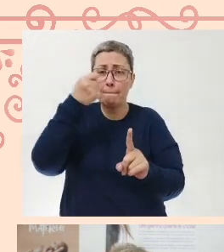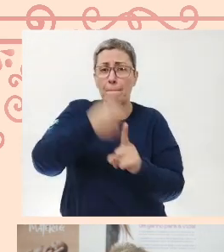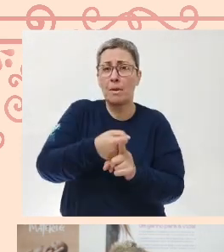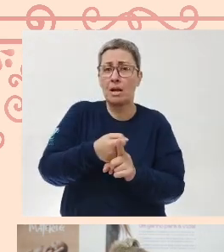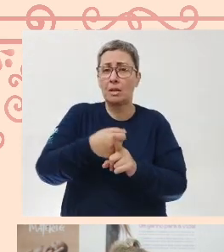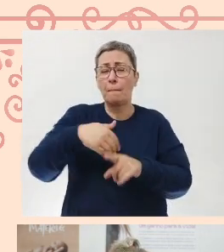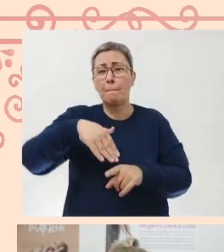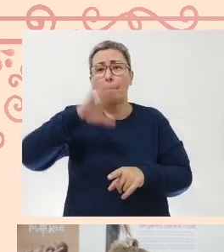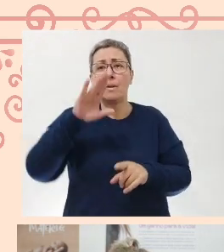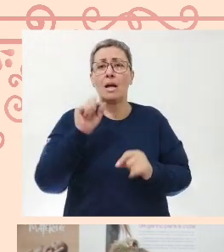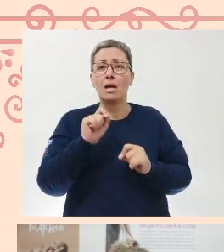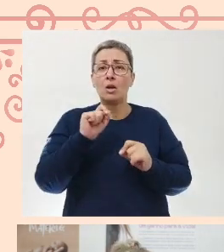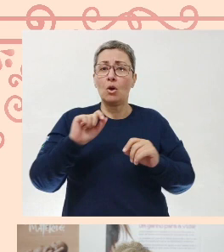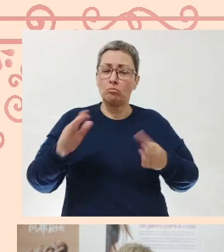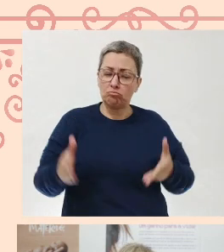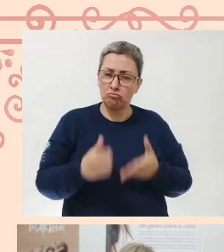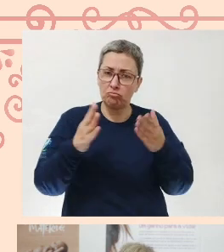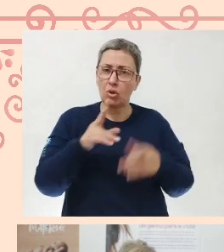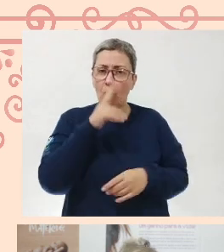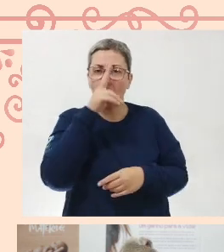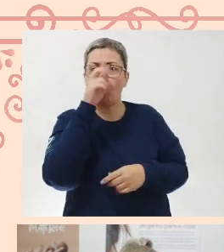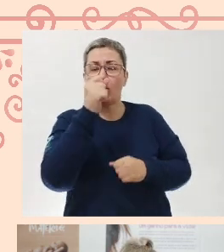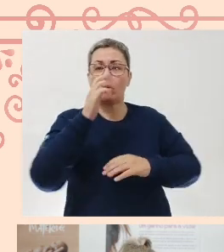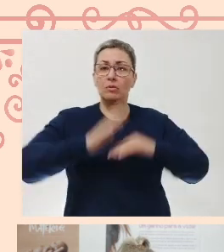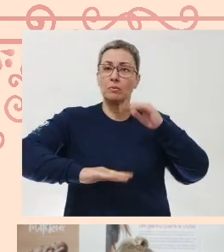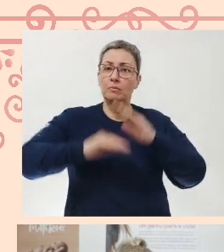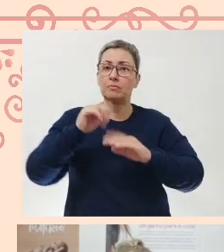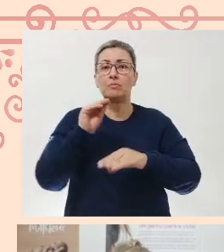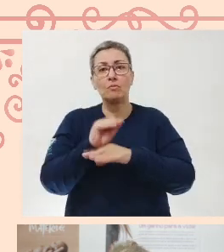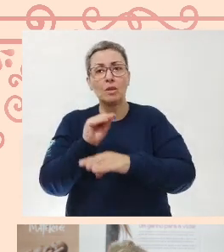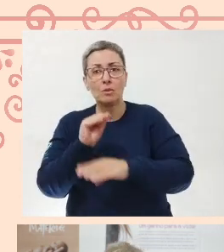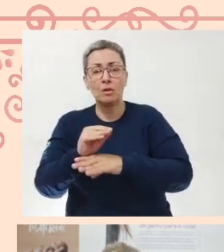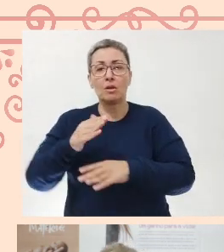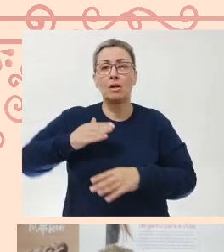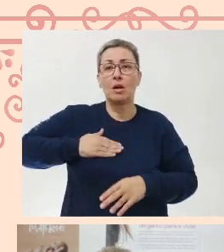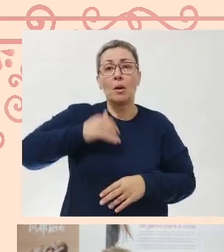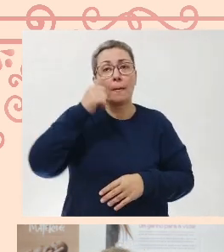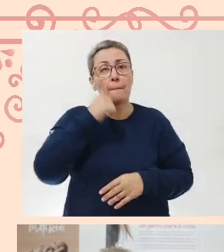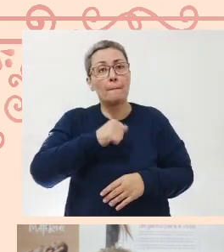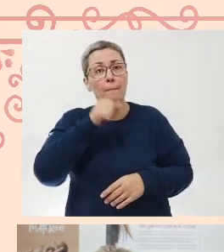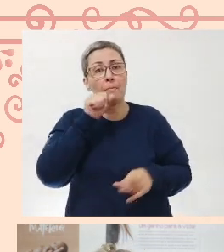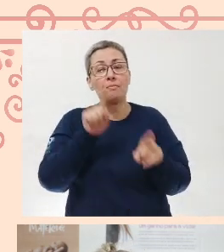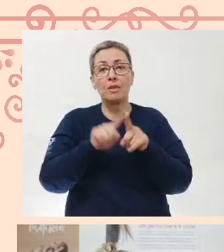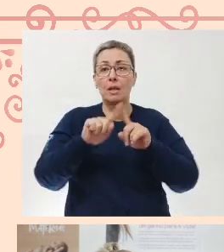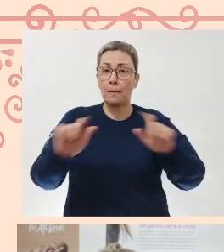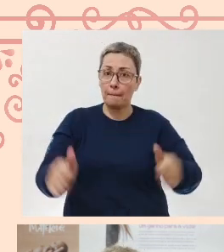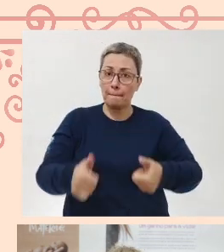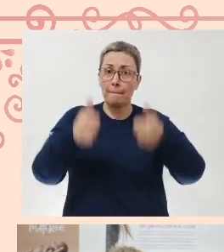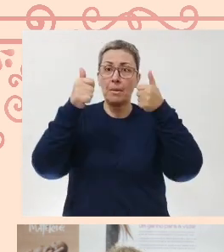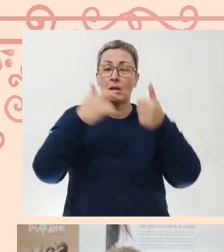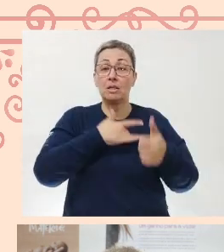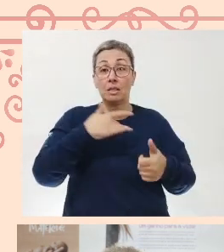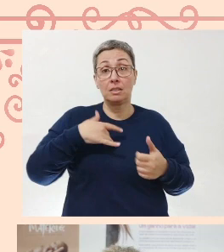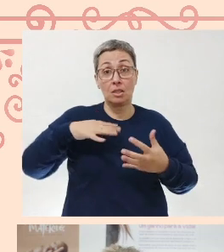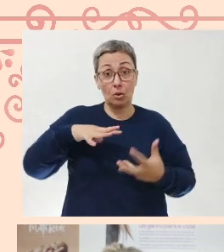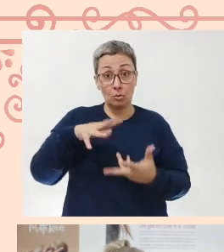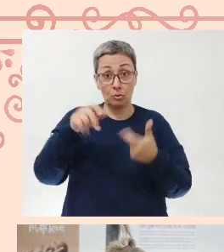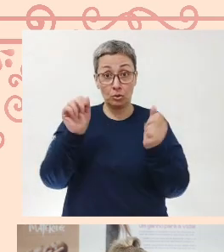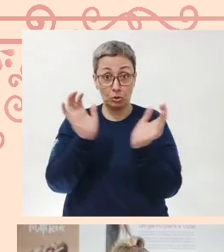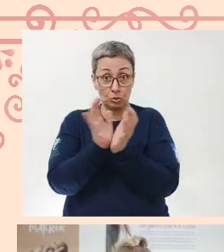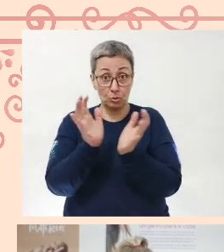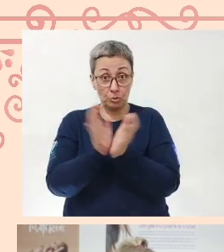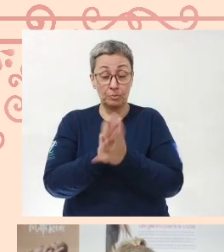maior impacto e potencializar as ações para proteger o aleitamento materno e para melhorar a